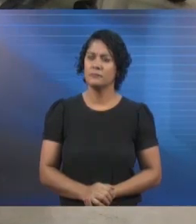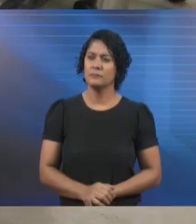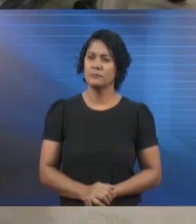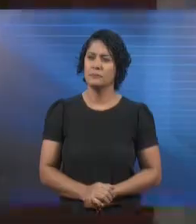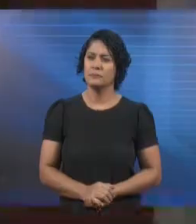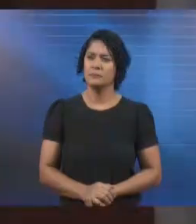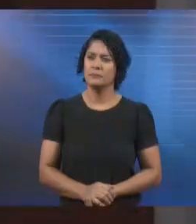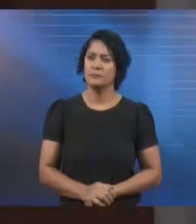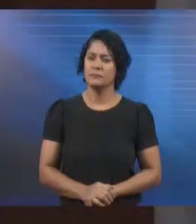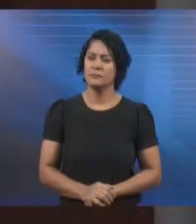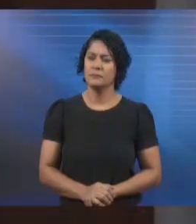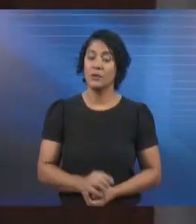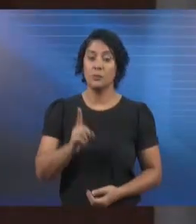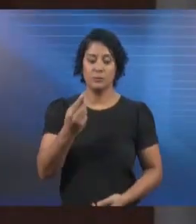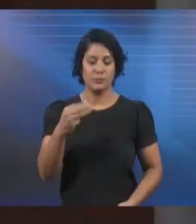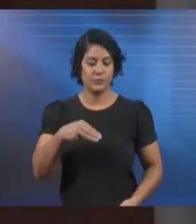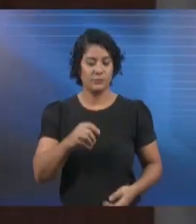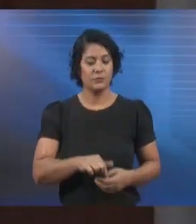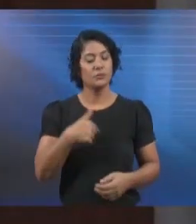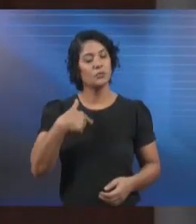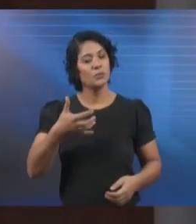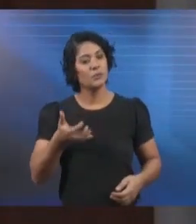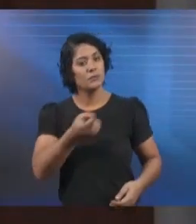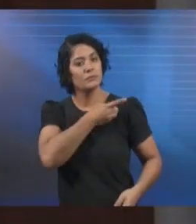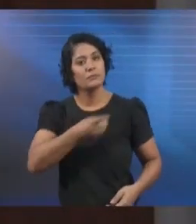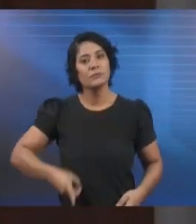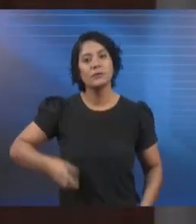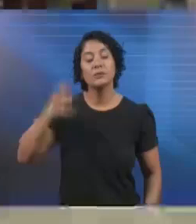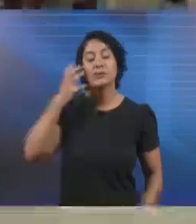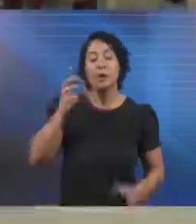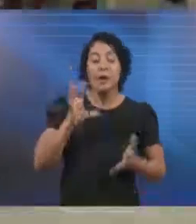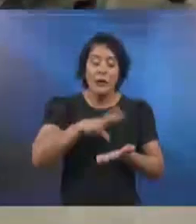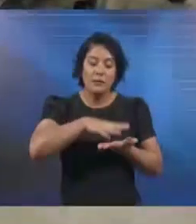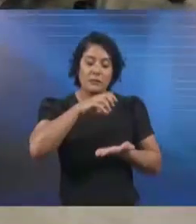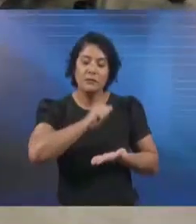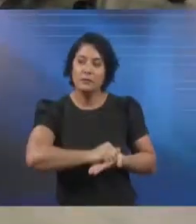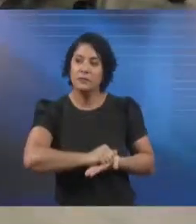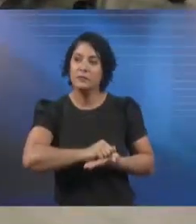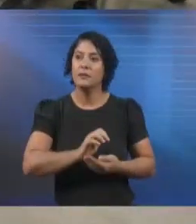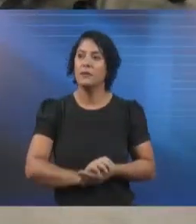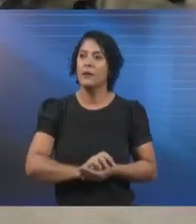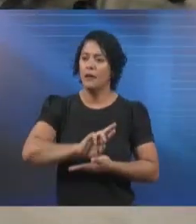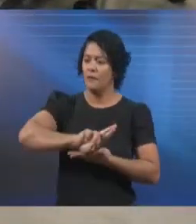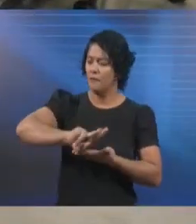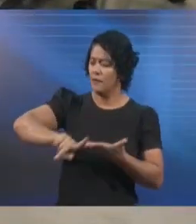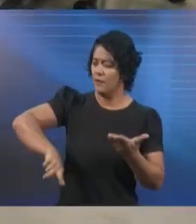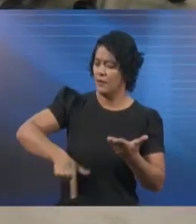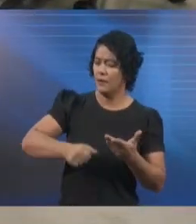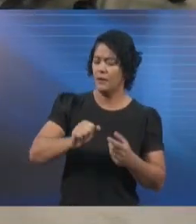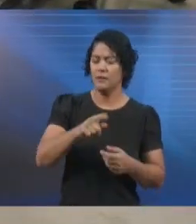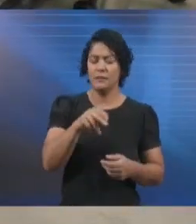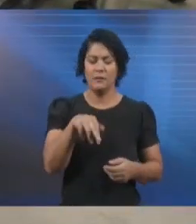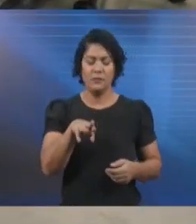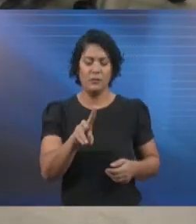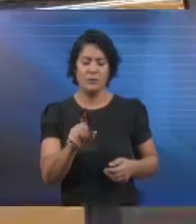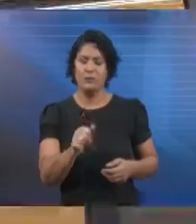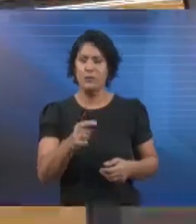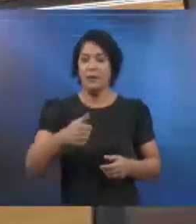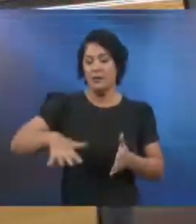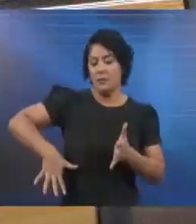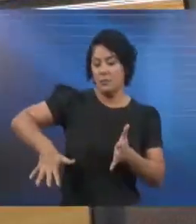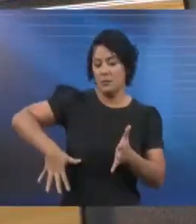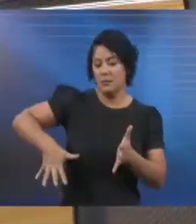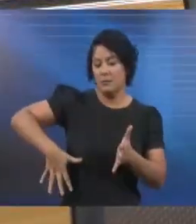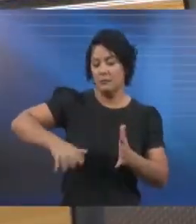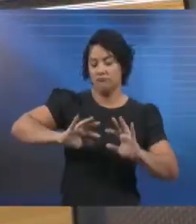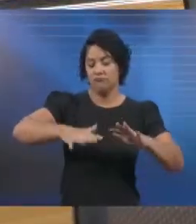pela ordem um minuto para você eu quero que a deputada Isolda registre aqui em várias engordas da Praia da de praia no